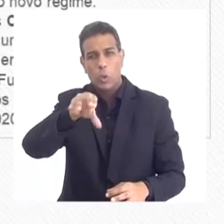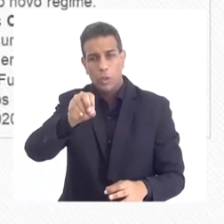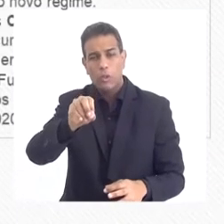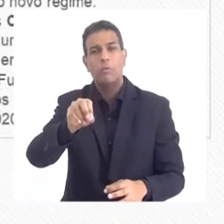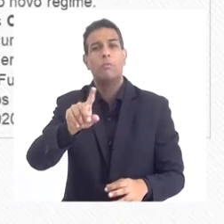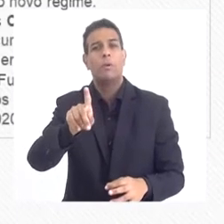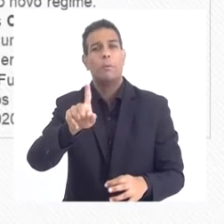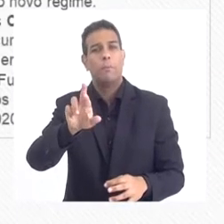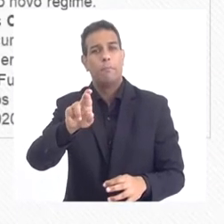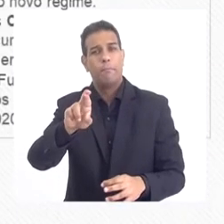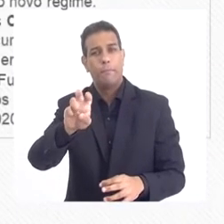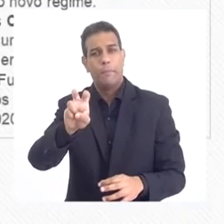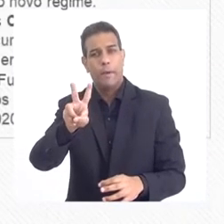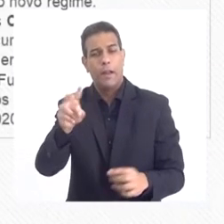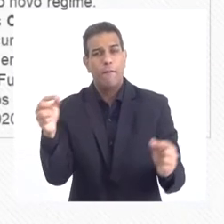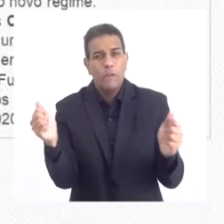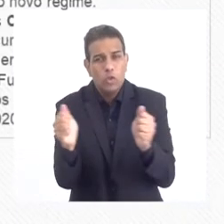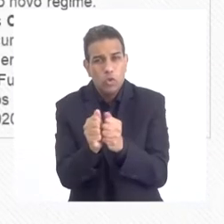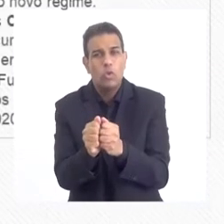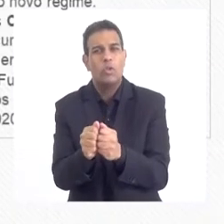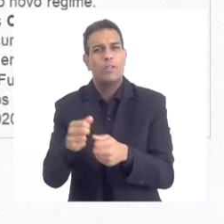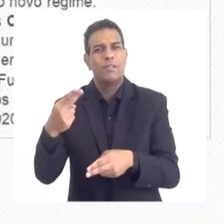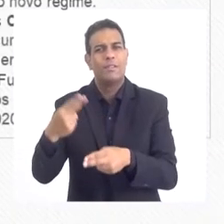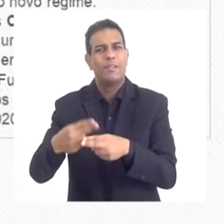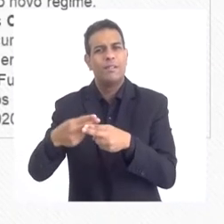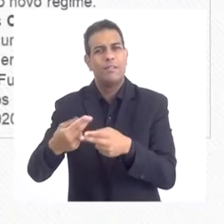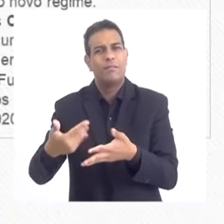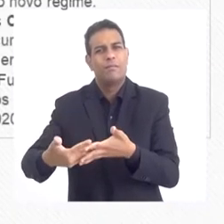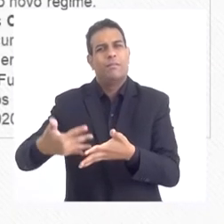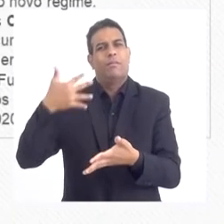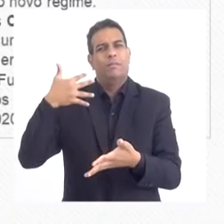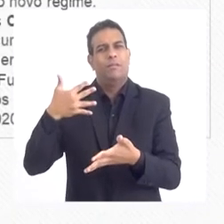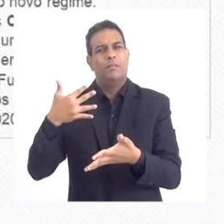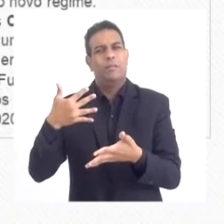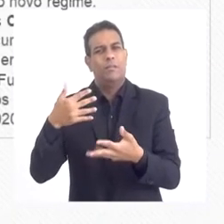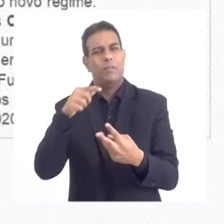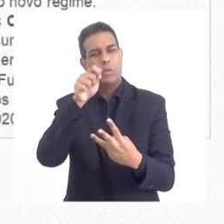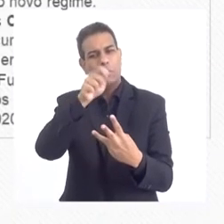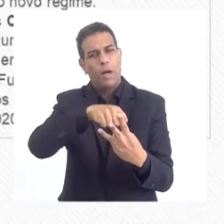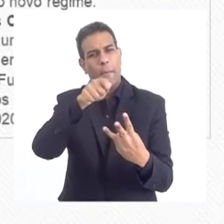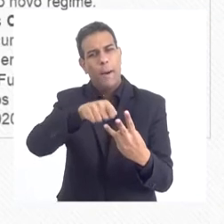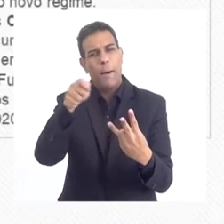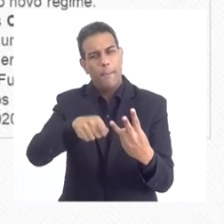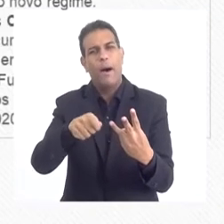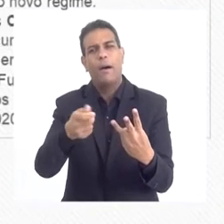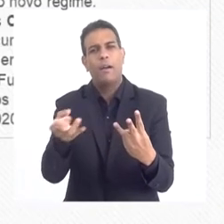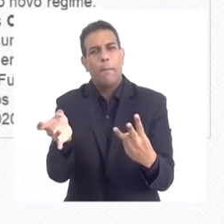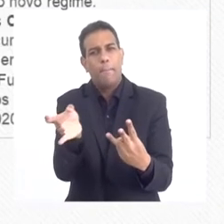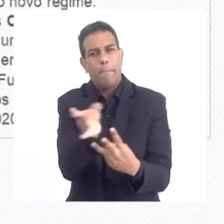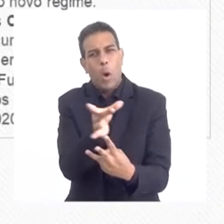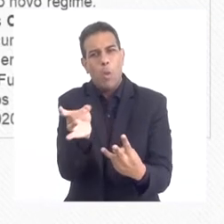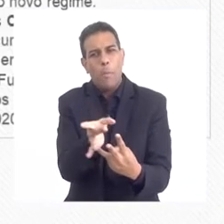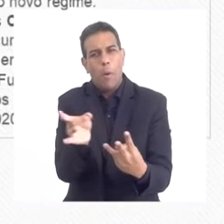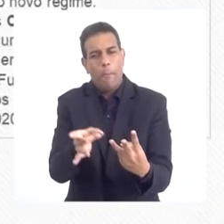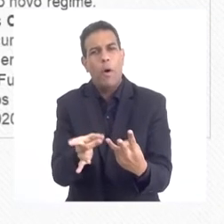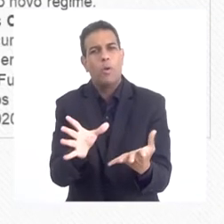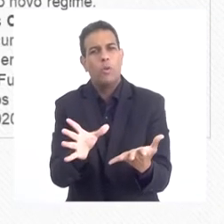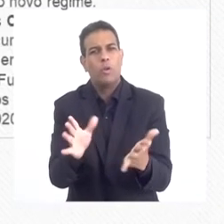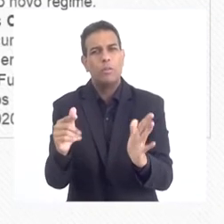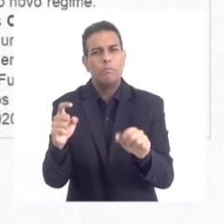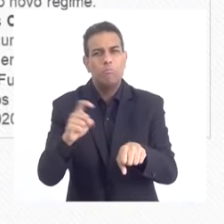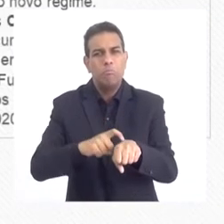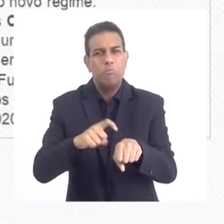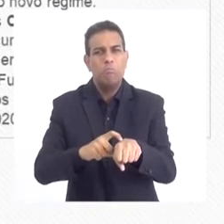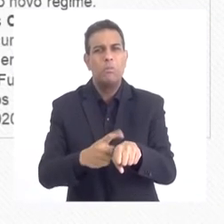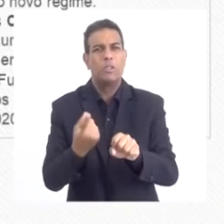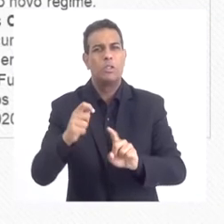a Caixa Econômica. Daquelas 4 tranches, agora vão ficar só 3. Ela vencia no no